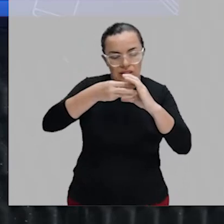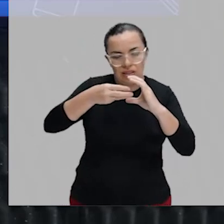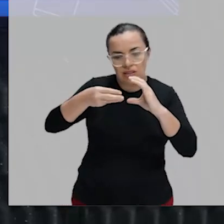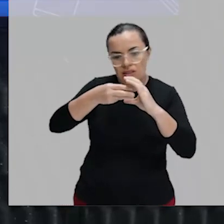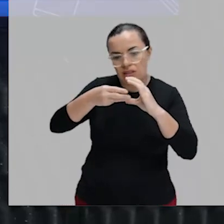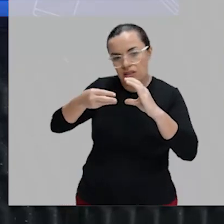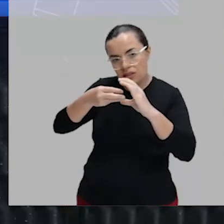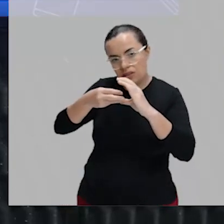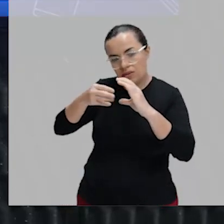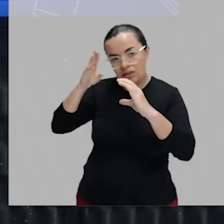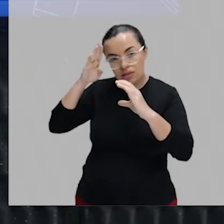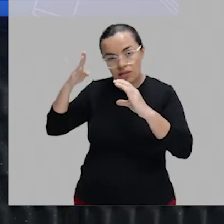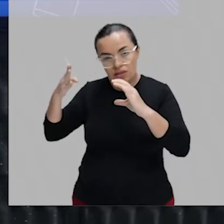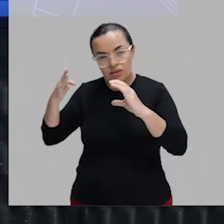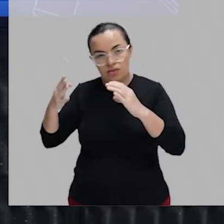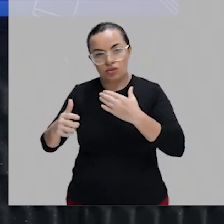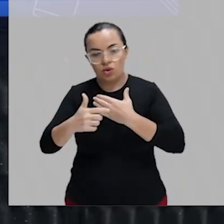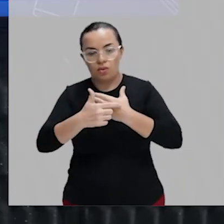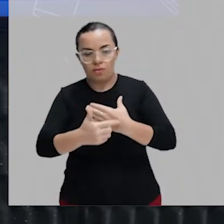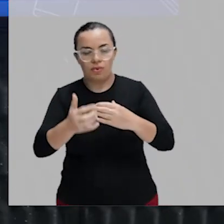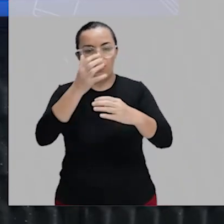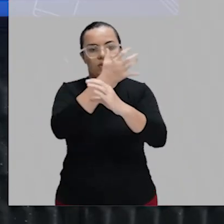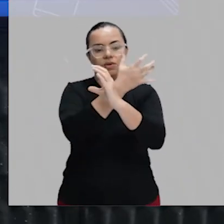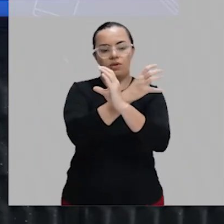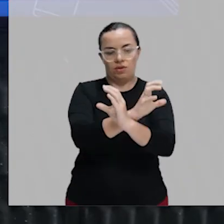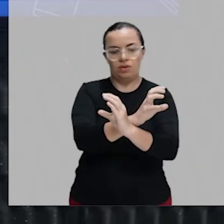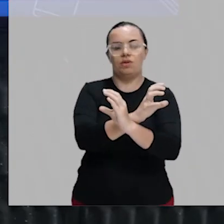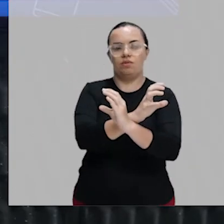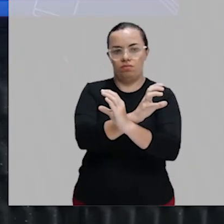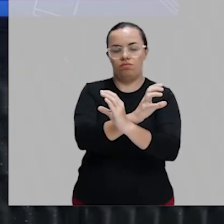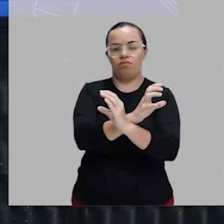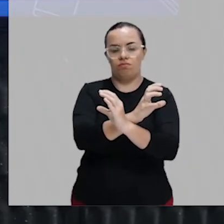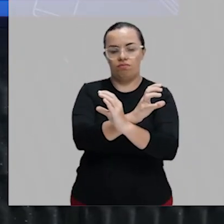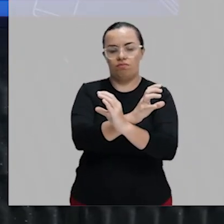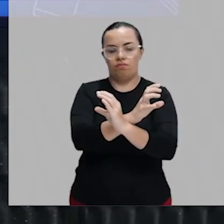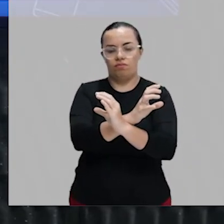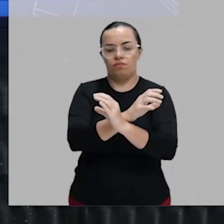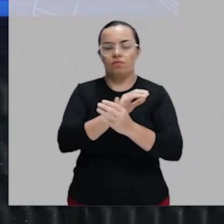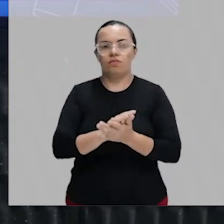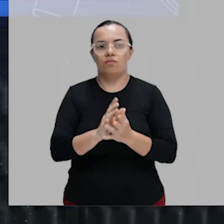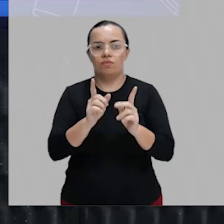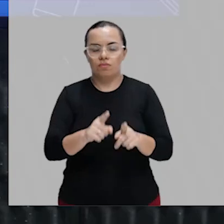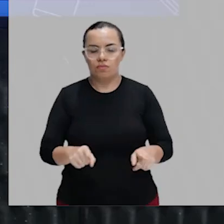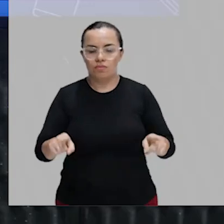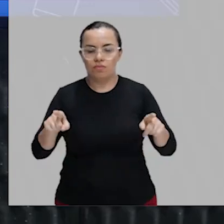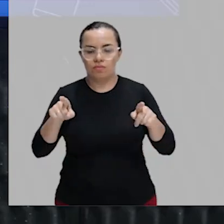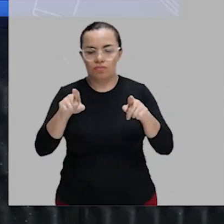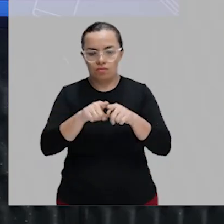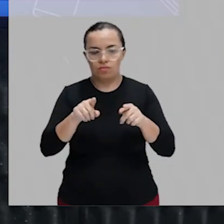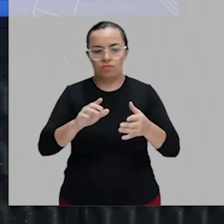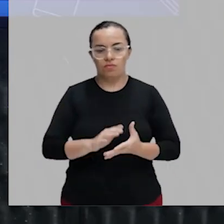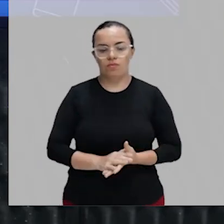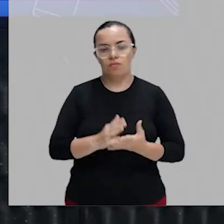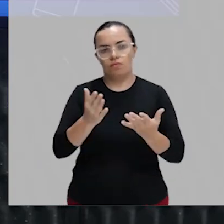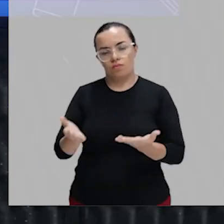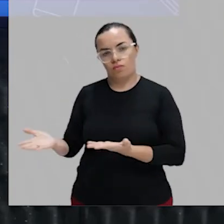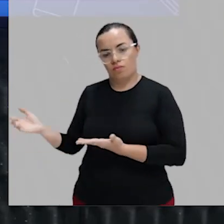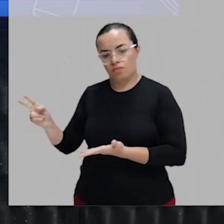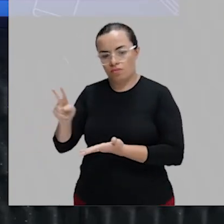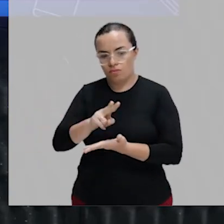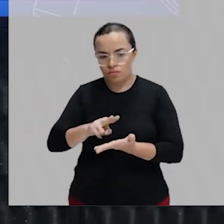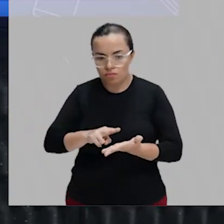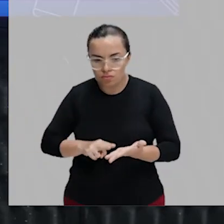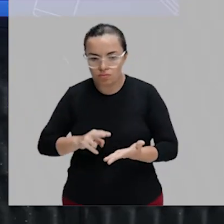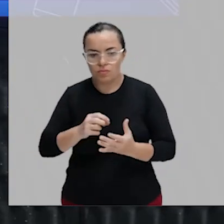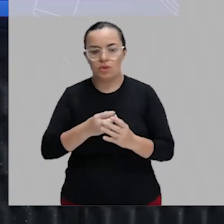definida pelo citoesqueleto. O citoesqueleto ele vai promover a adesão da célula às células